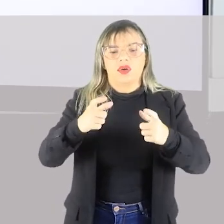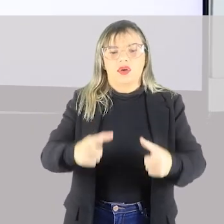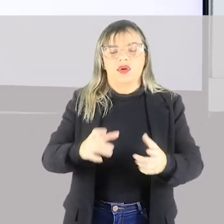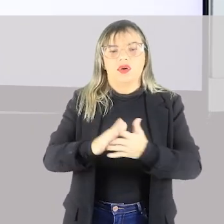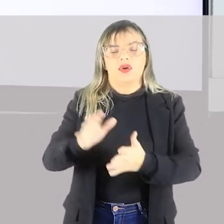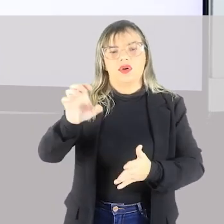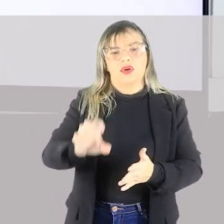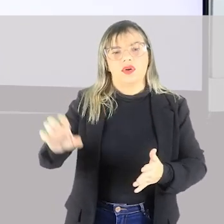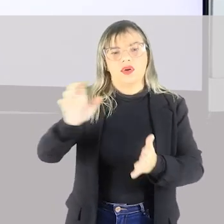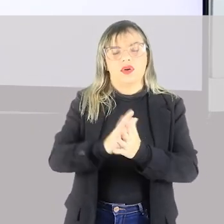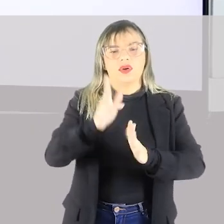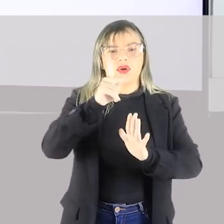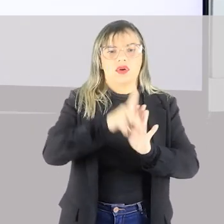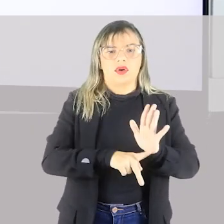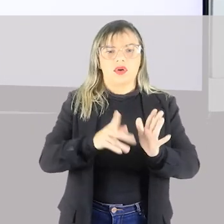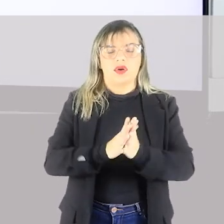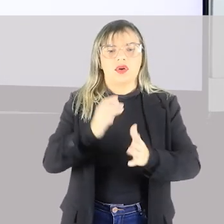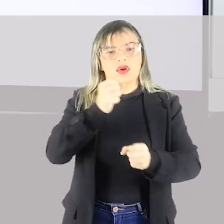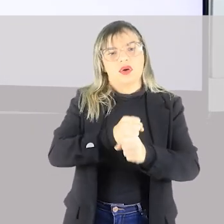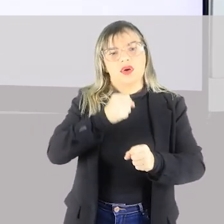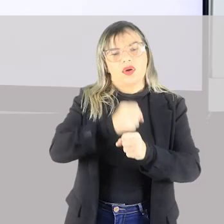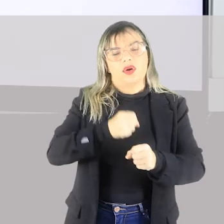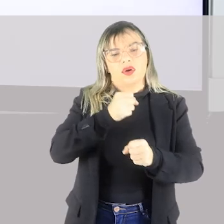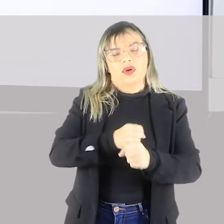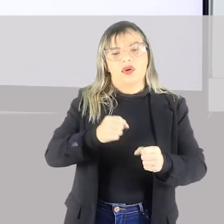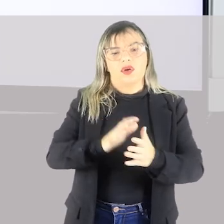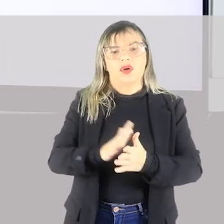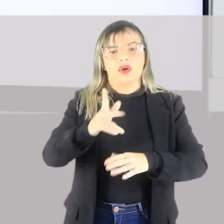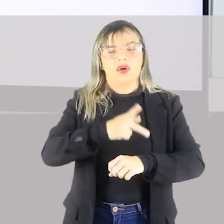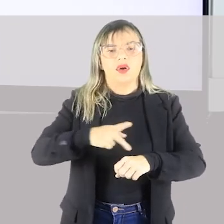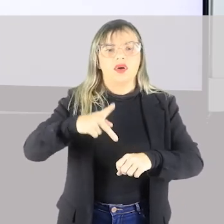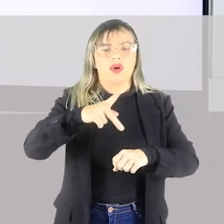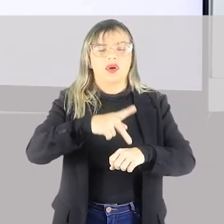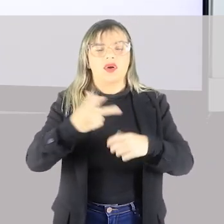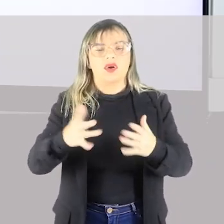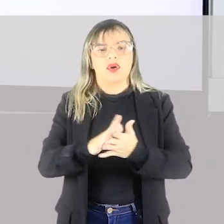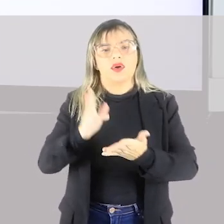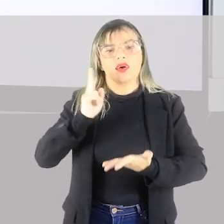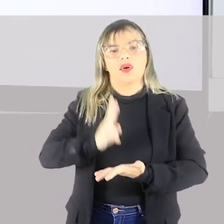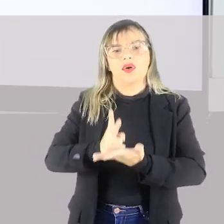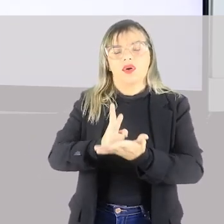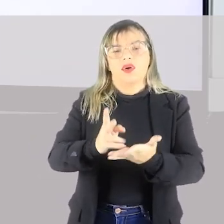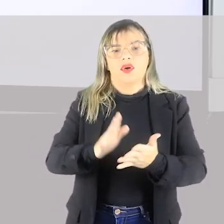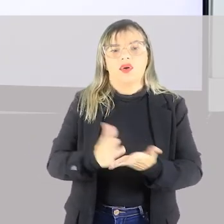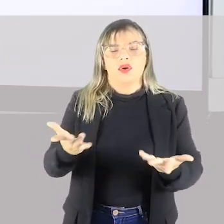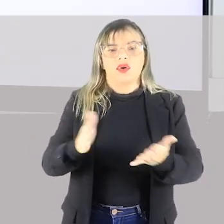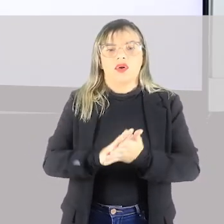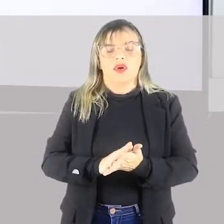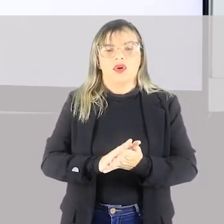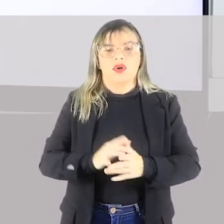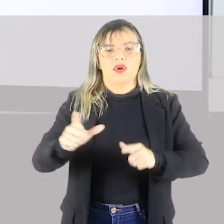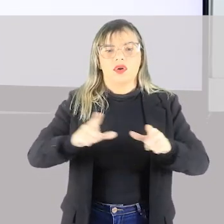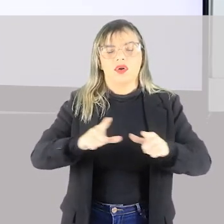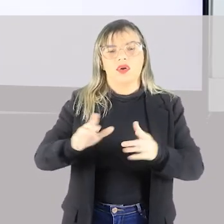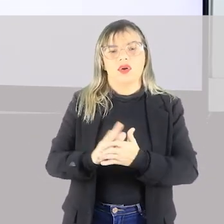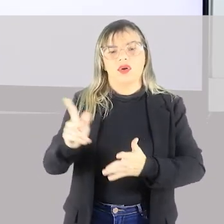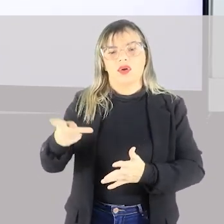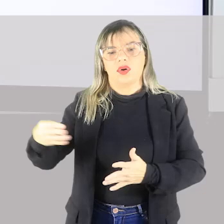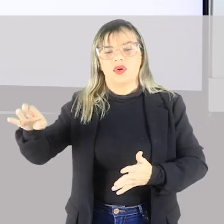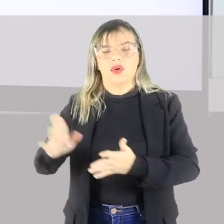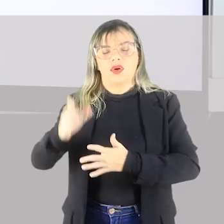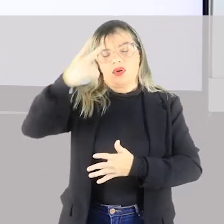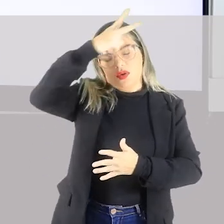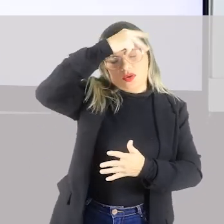aquela região, a reforma daquela praça, né? A manutenção daquele serviço público que foi feito pela prefeitura, ou